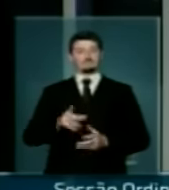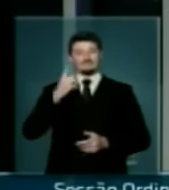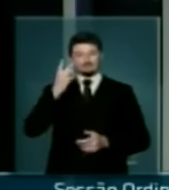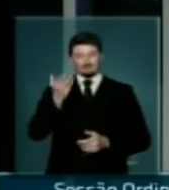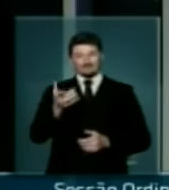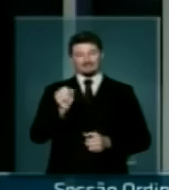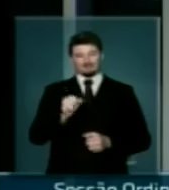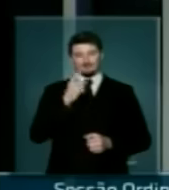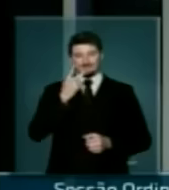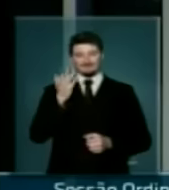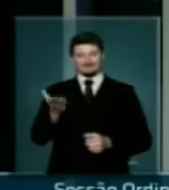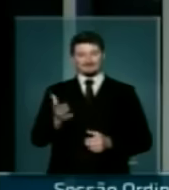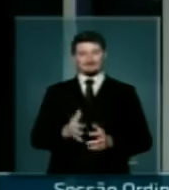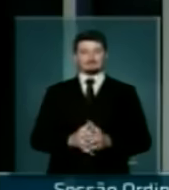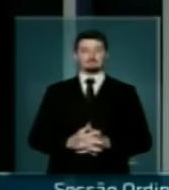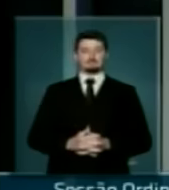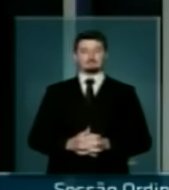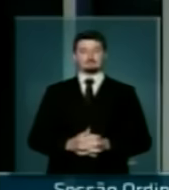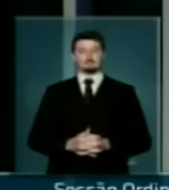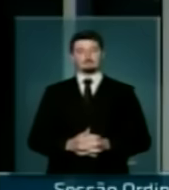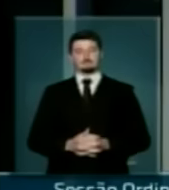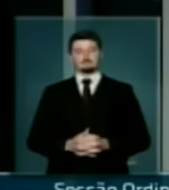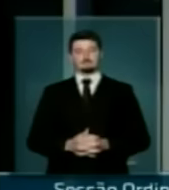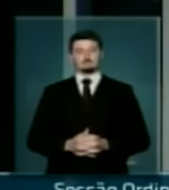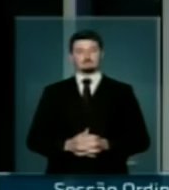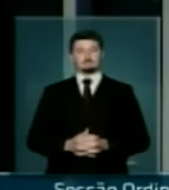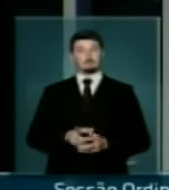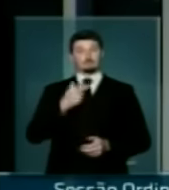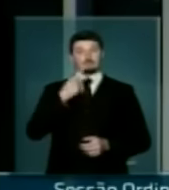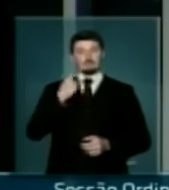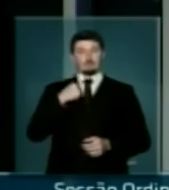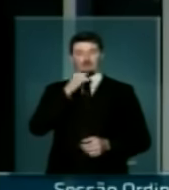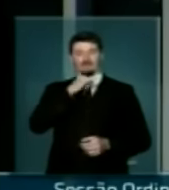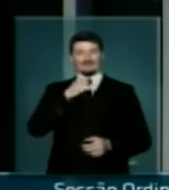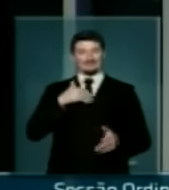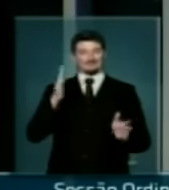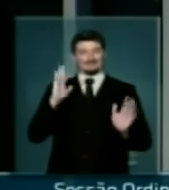Deputada Lilian, fique à vontade. Só não pode me chamar daquele apelido.